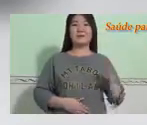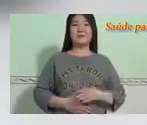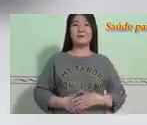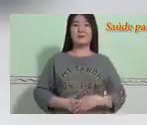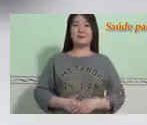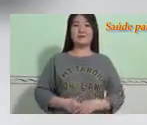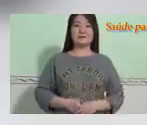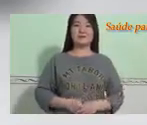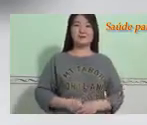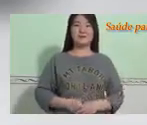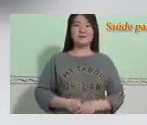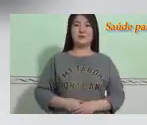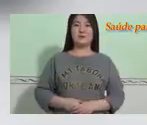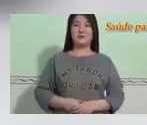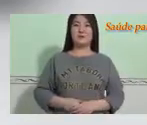VLQUAJANLIMUNOLO acento agudo